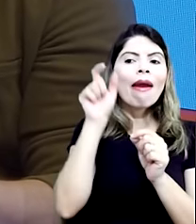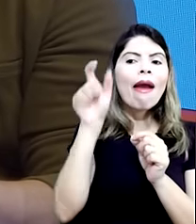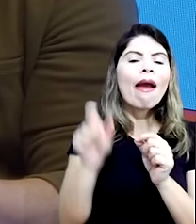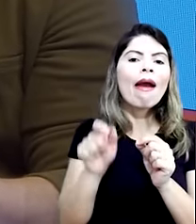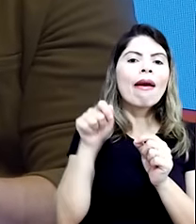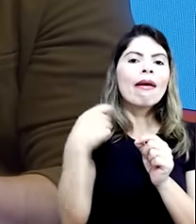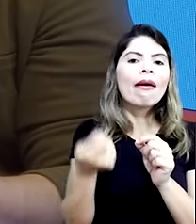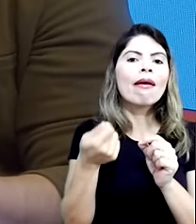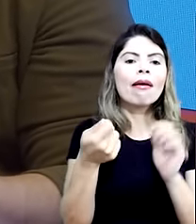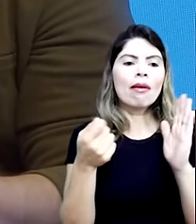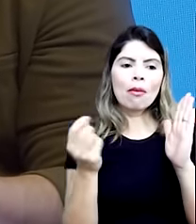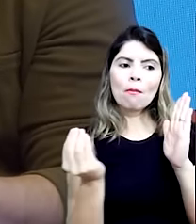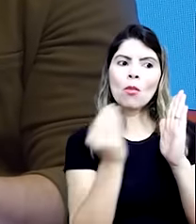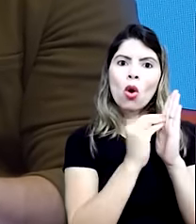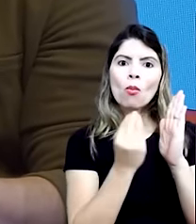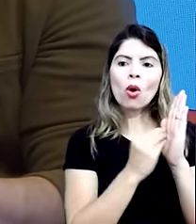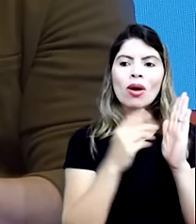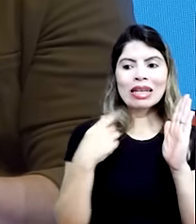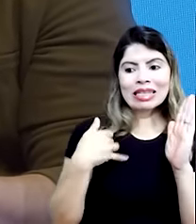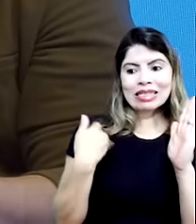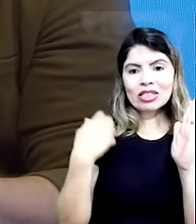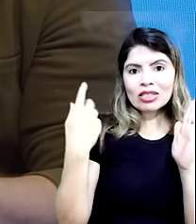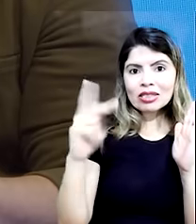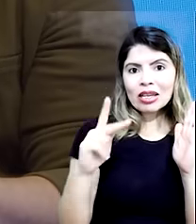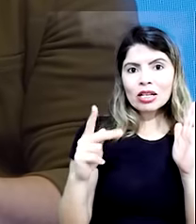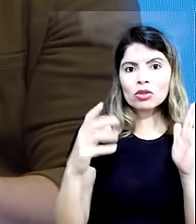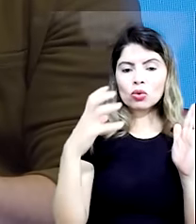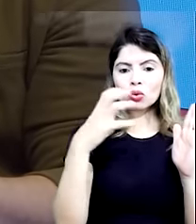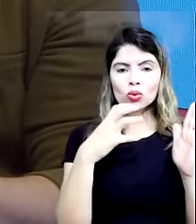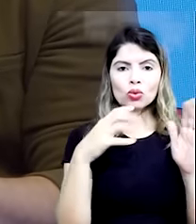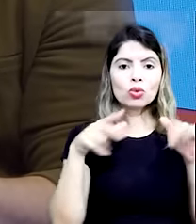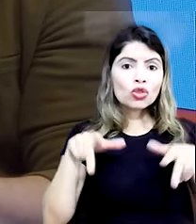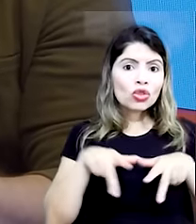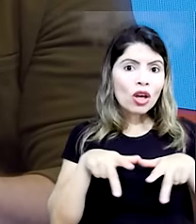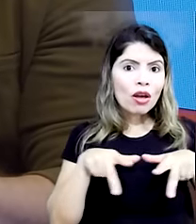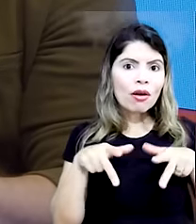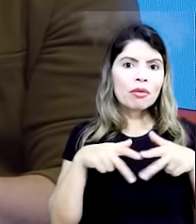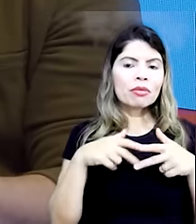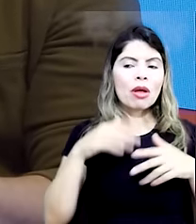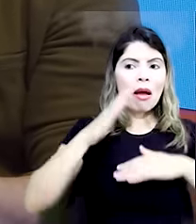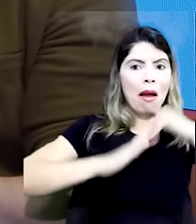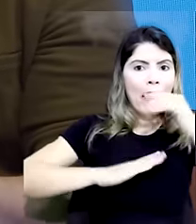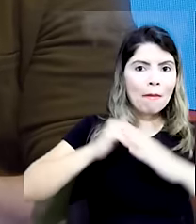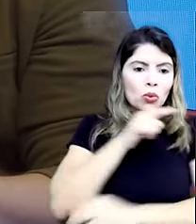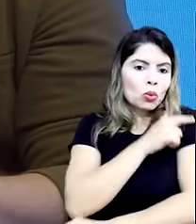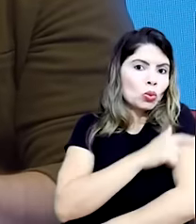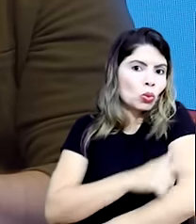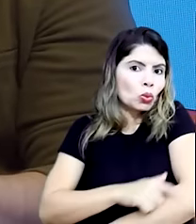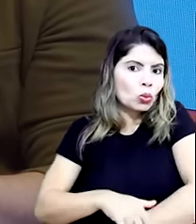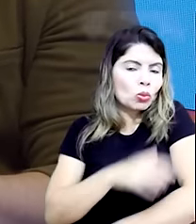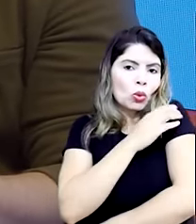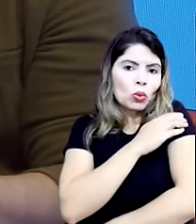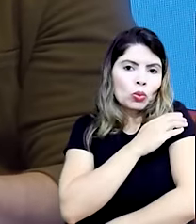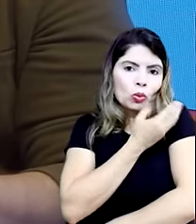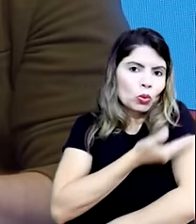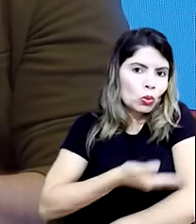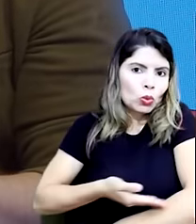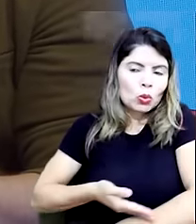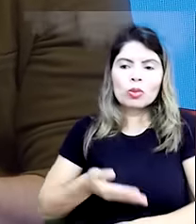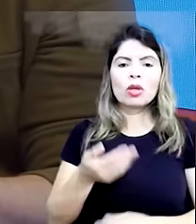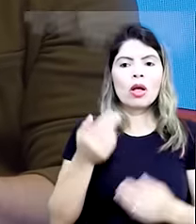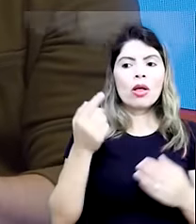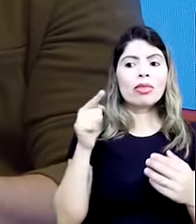Persona Qual a idade daquela Persona o gênero a os hábitos que ela tem os as dúvidas que ela tem os